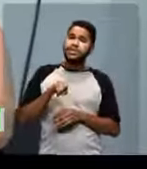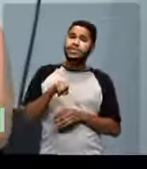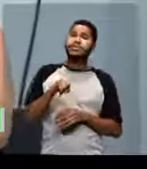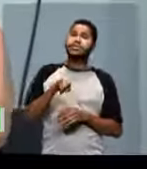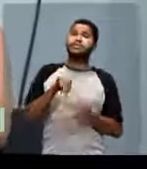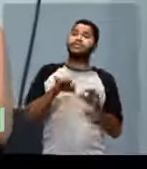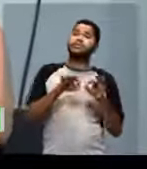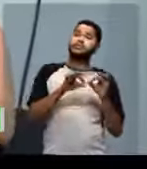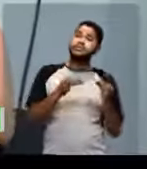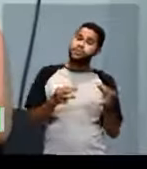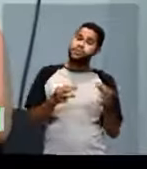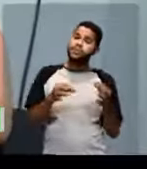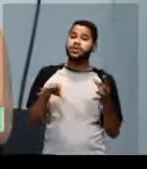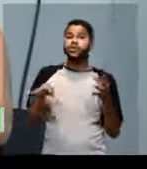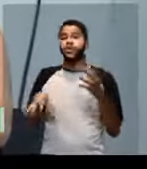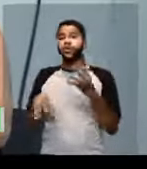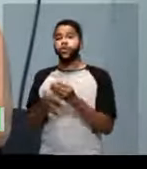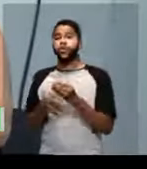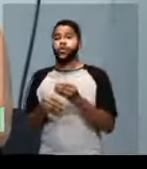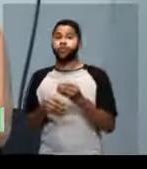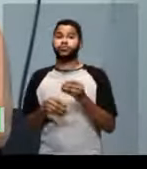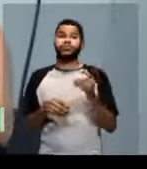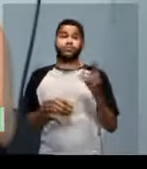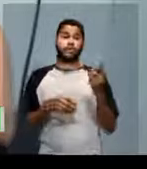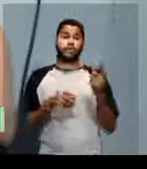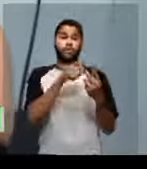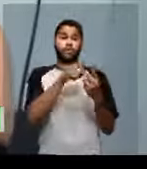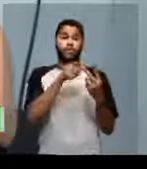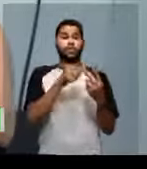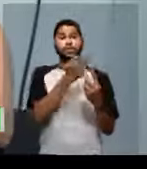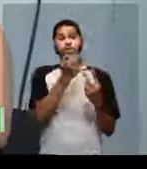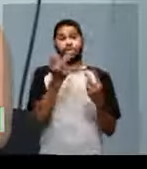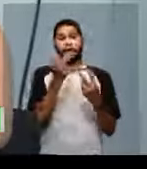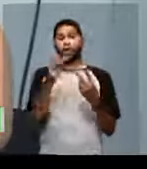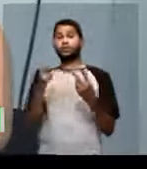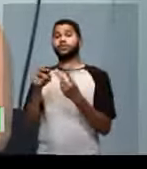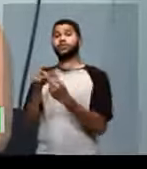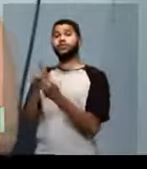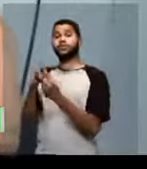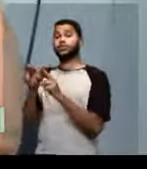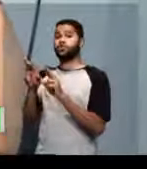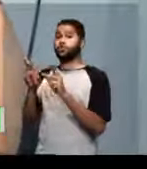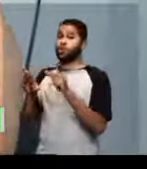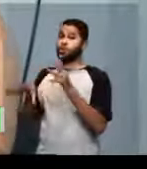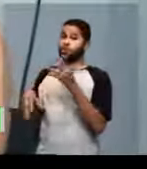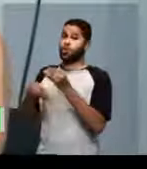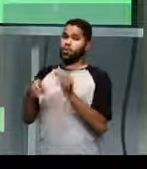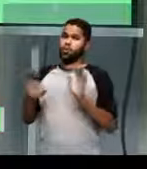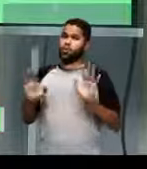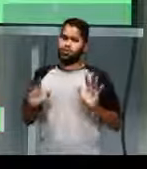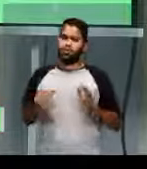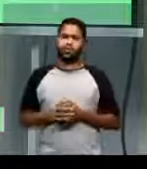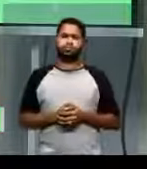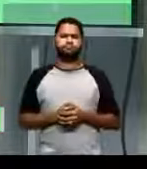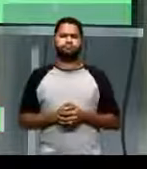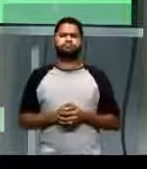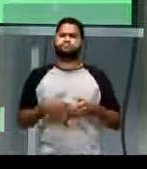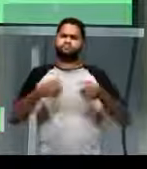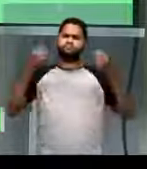substância simples, formada por dois átomos iguais e compostas por dois átomos diferentes. Ficou